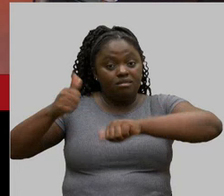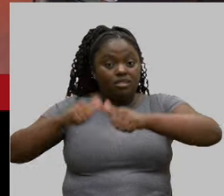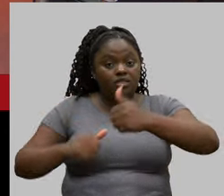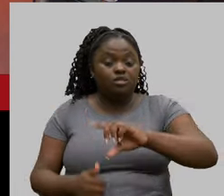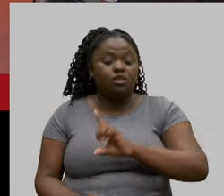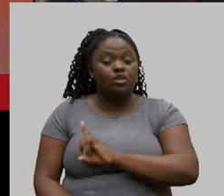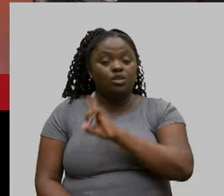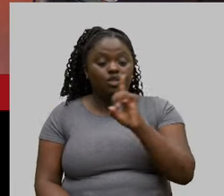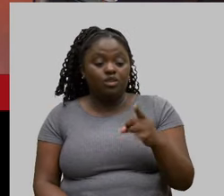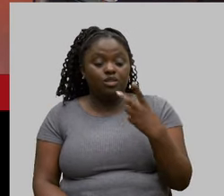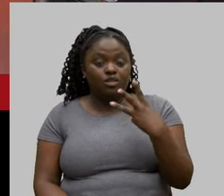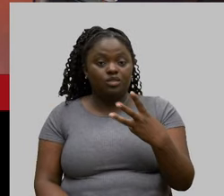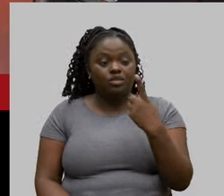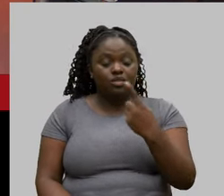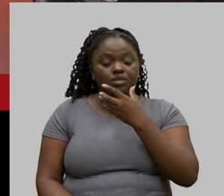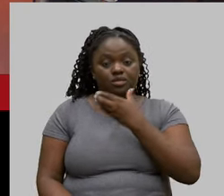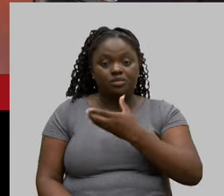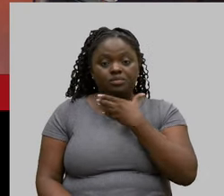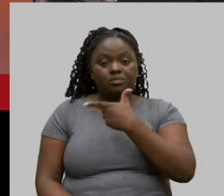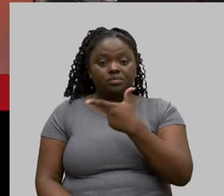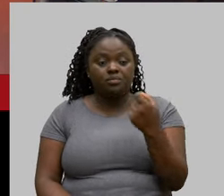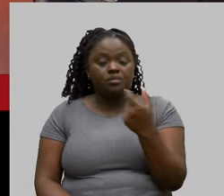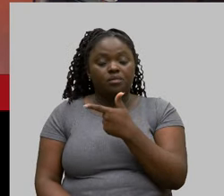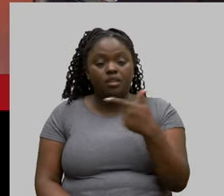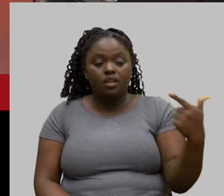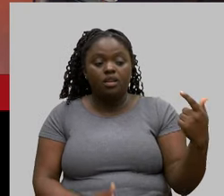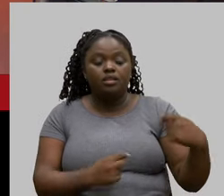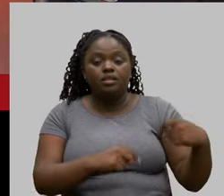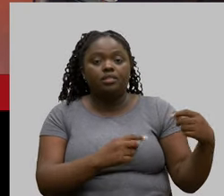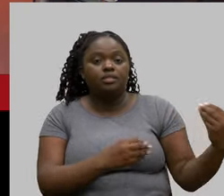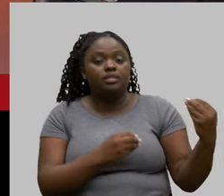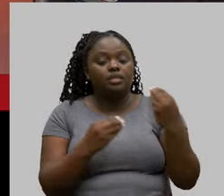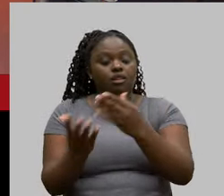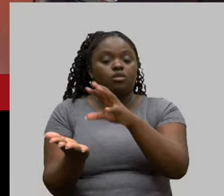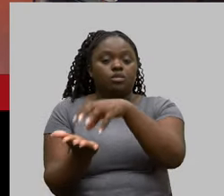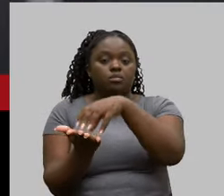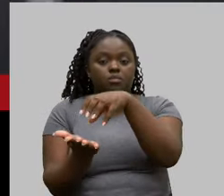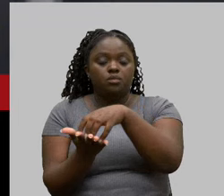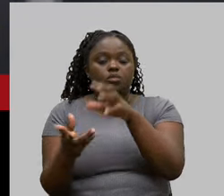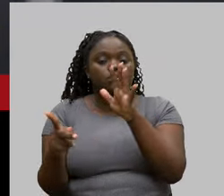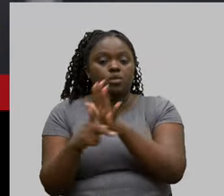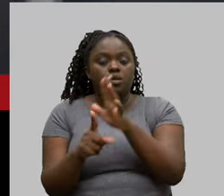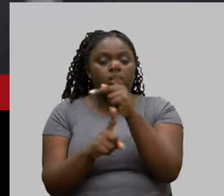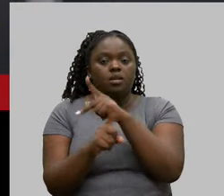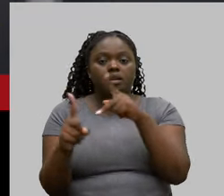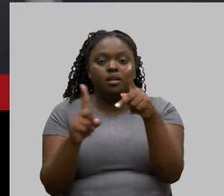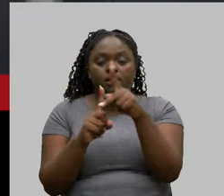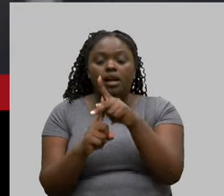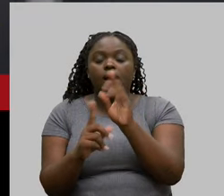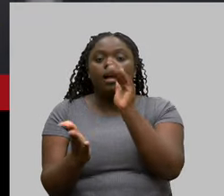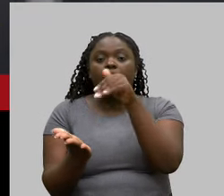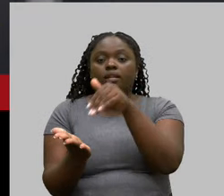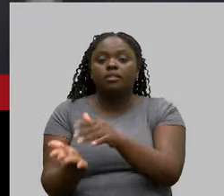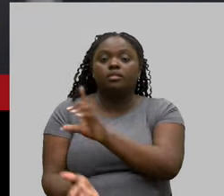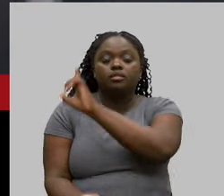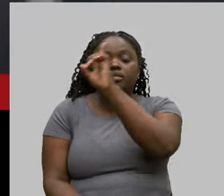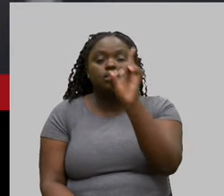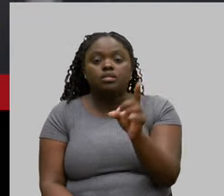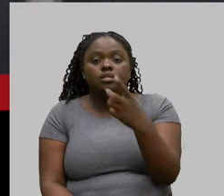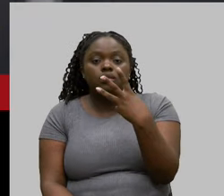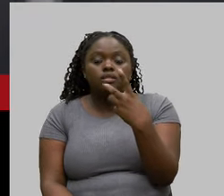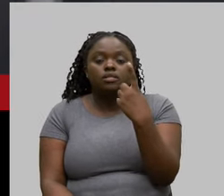de2022 ela teria que ter sido encaminhada ao departamento de regimes próprios de Previdência Social até 31 de março